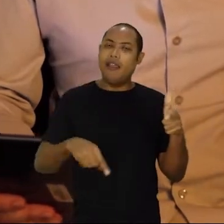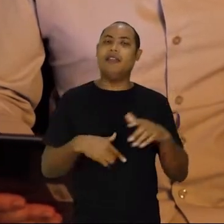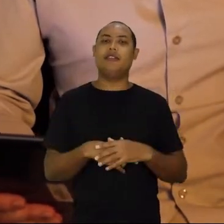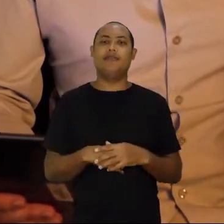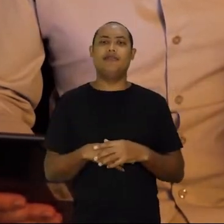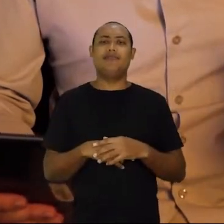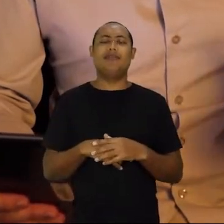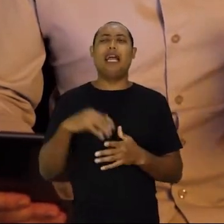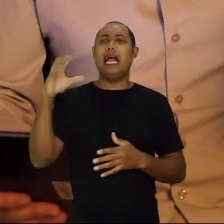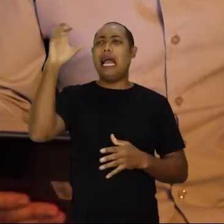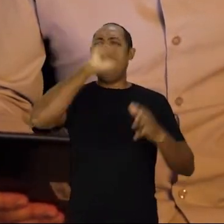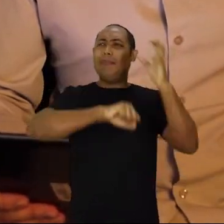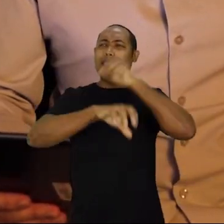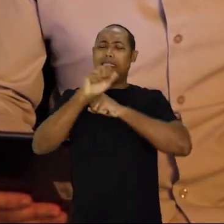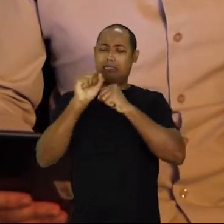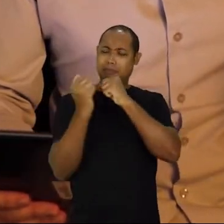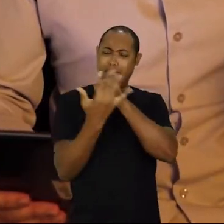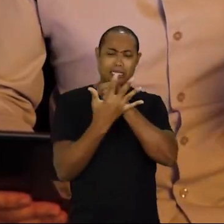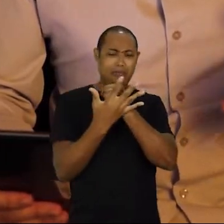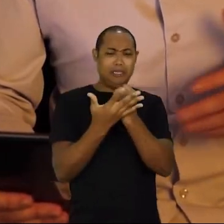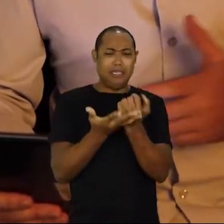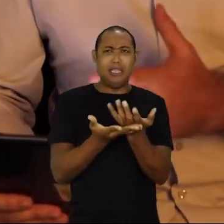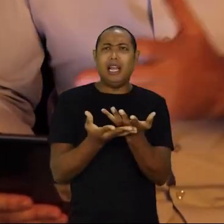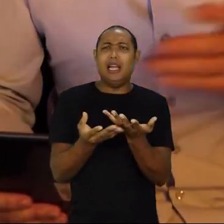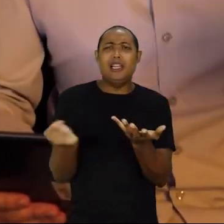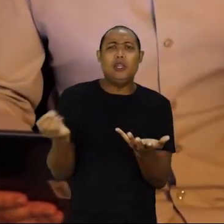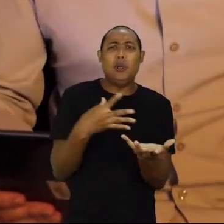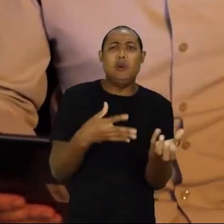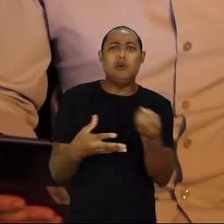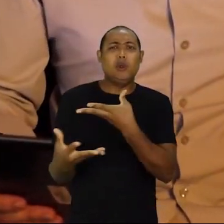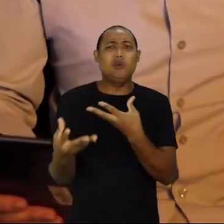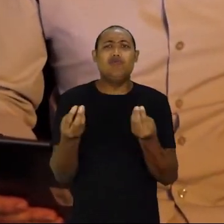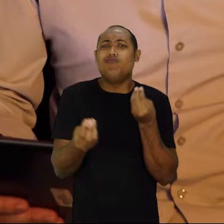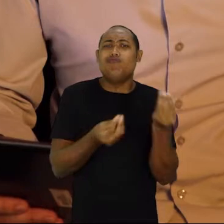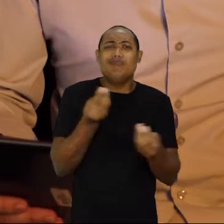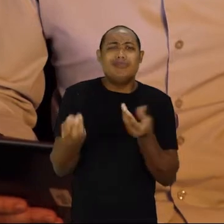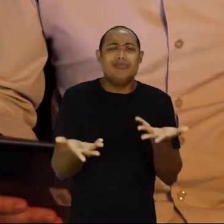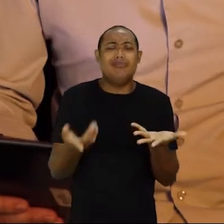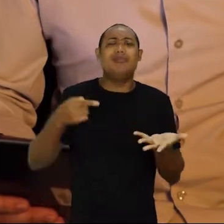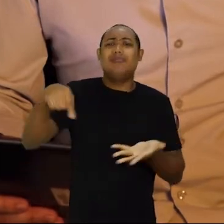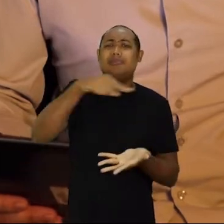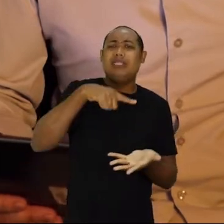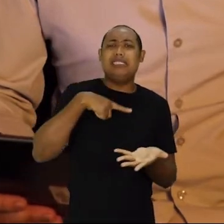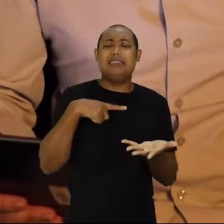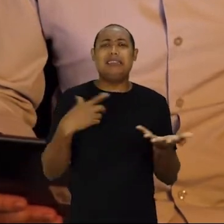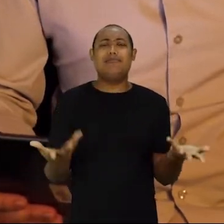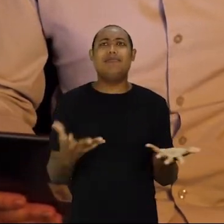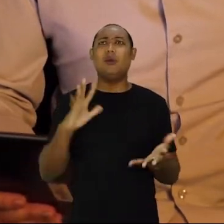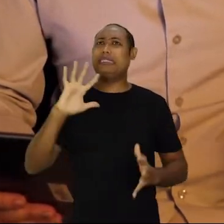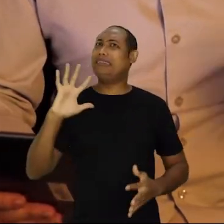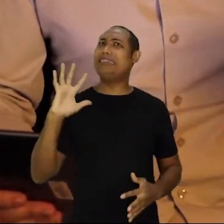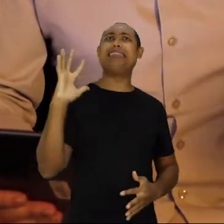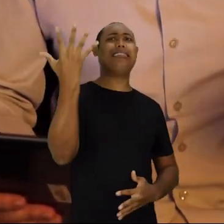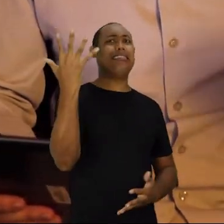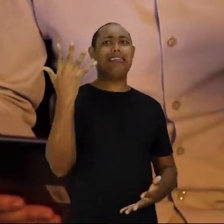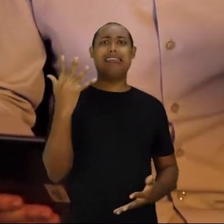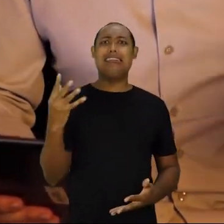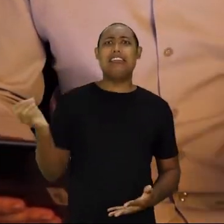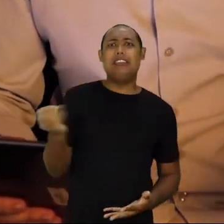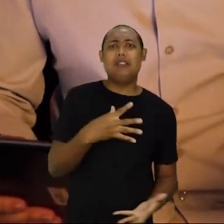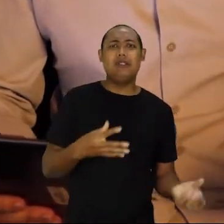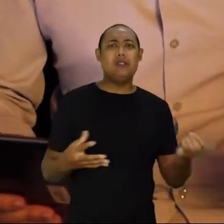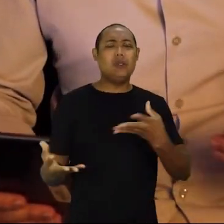desafio, e talvez o maior, foi aprender a lidar com a pandemia. Nós